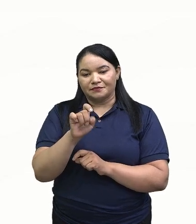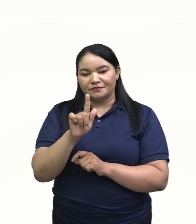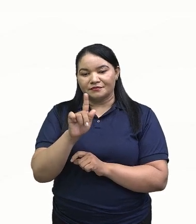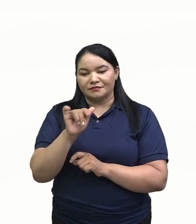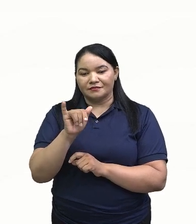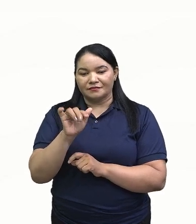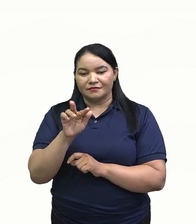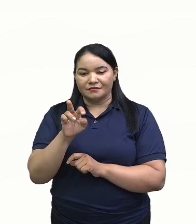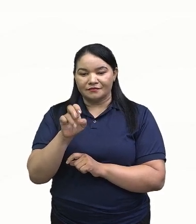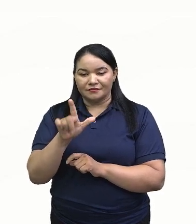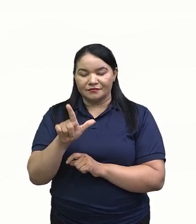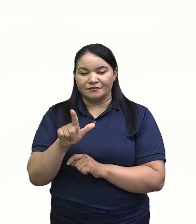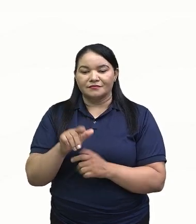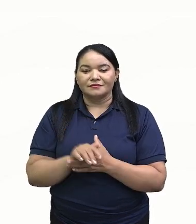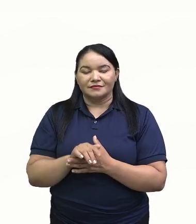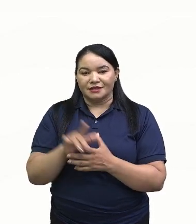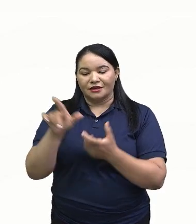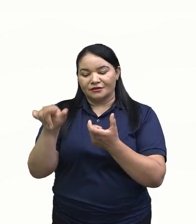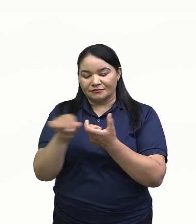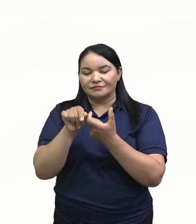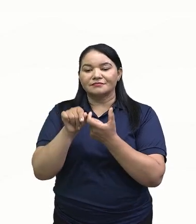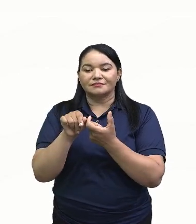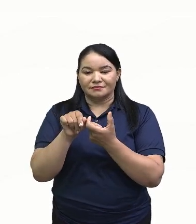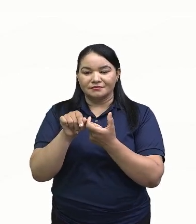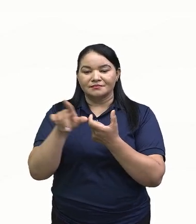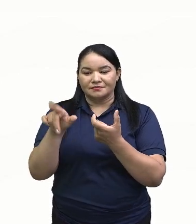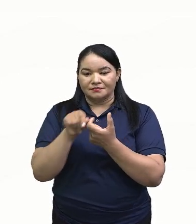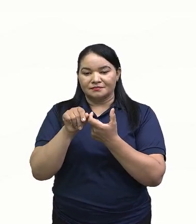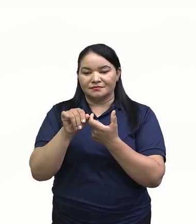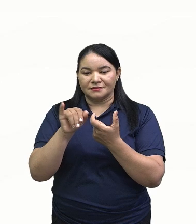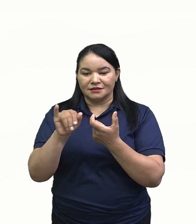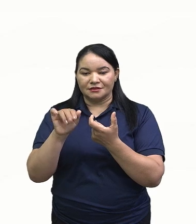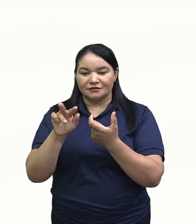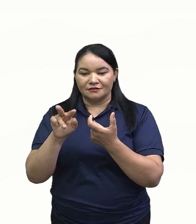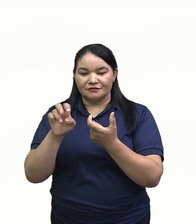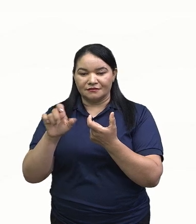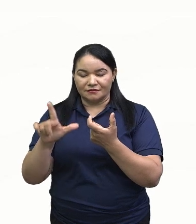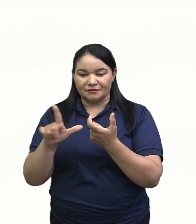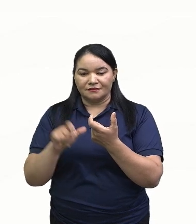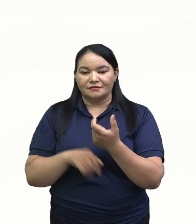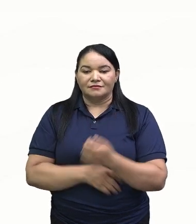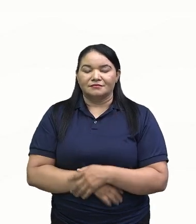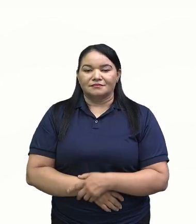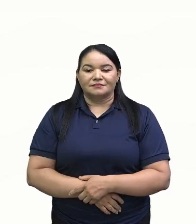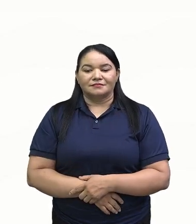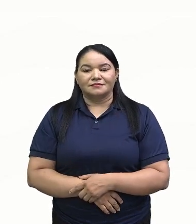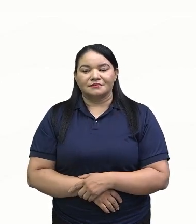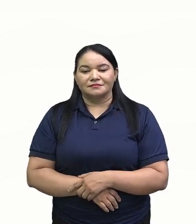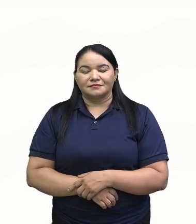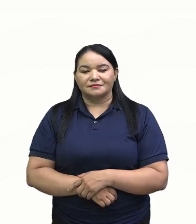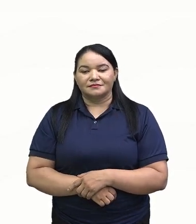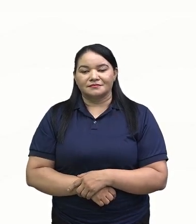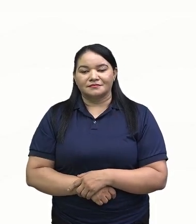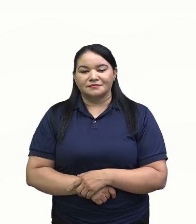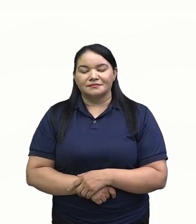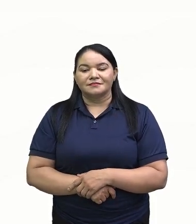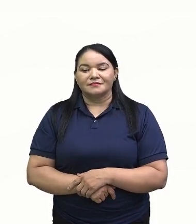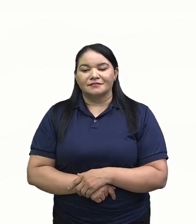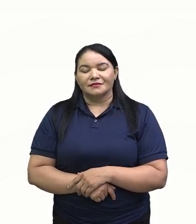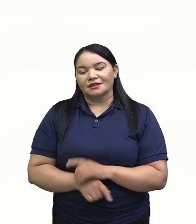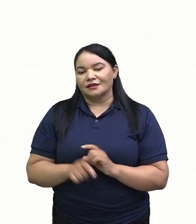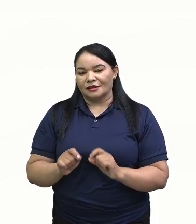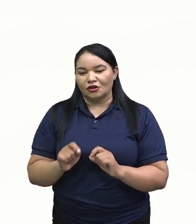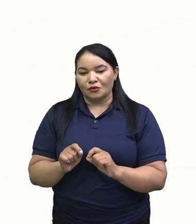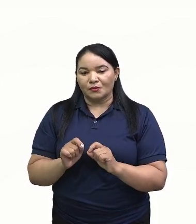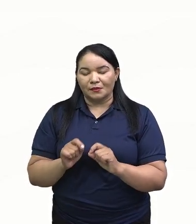quê? Um sufixo aqui para acrescentar nessa palavra. Então, legível significa que